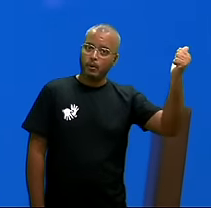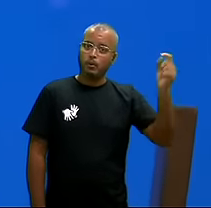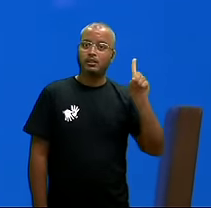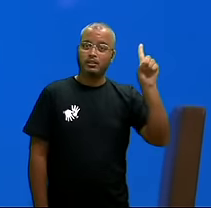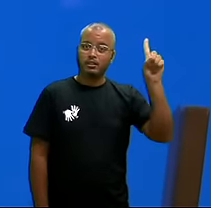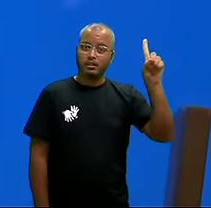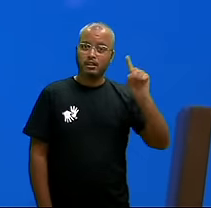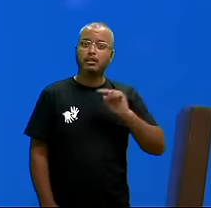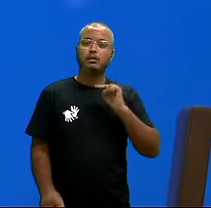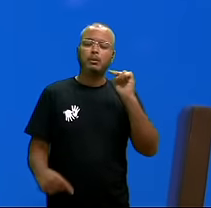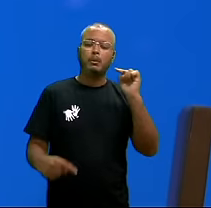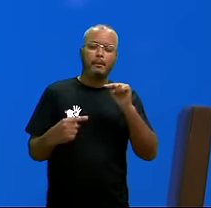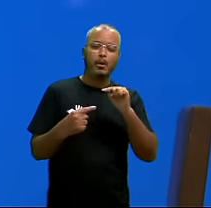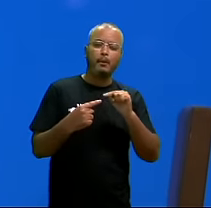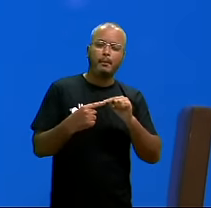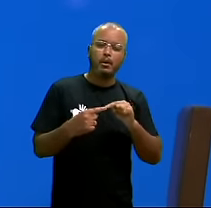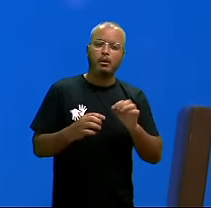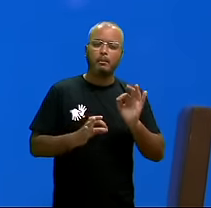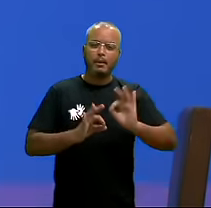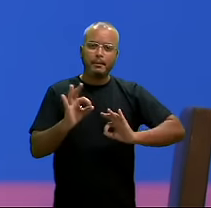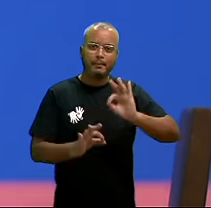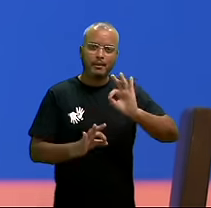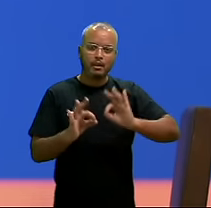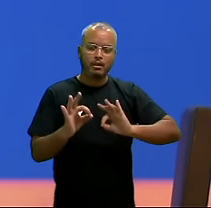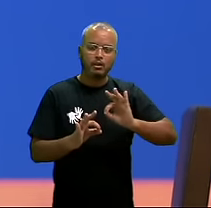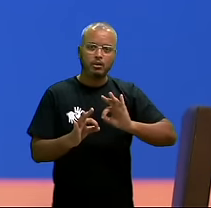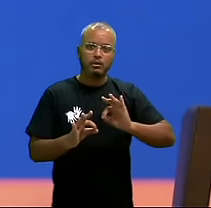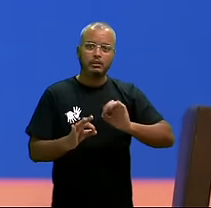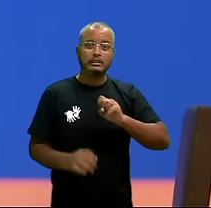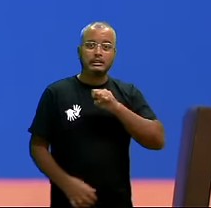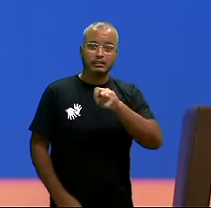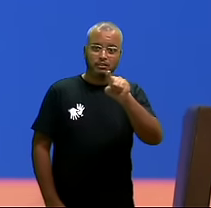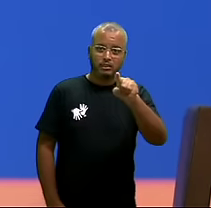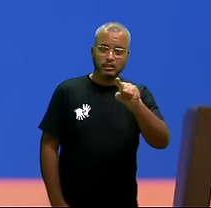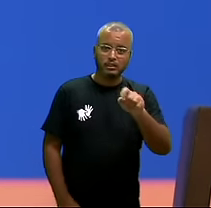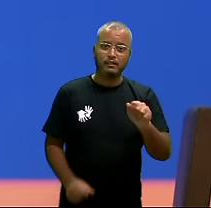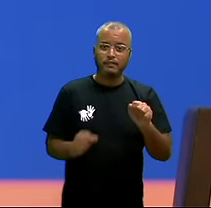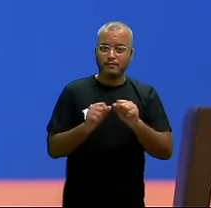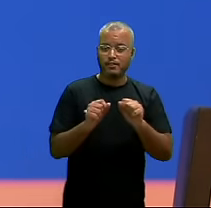te chamou para usar, você não sai do seu lugar.